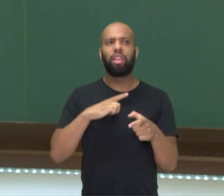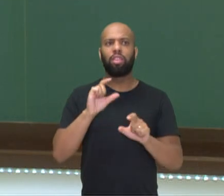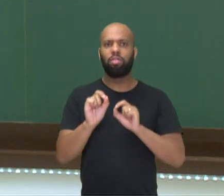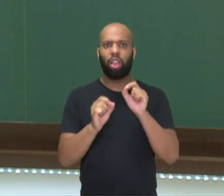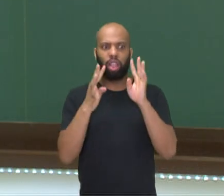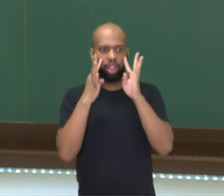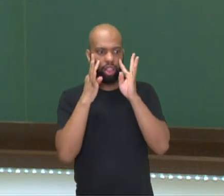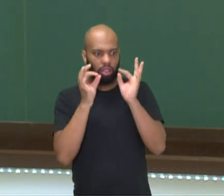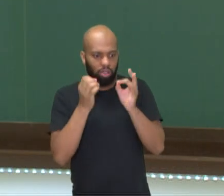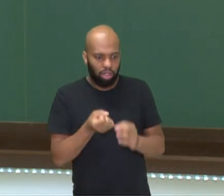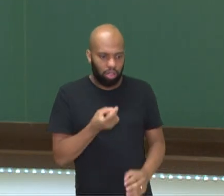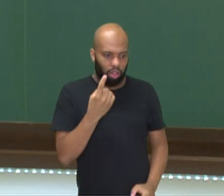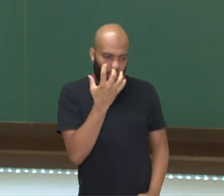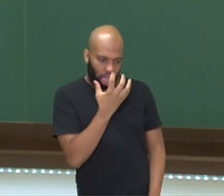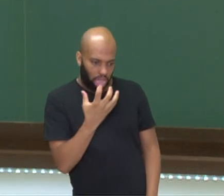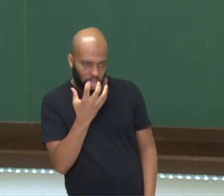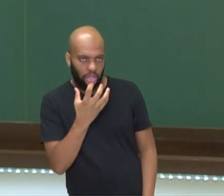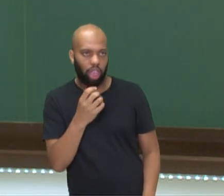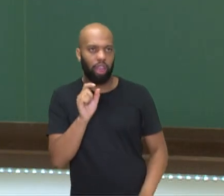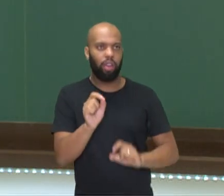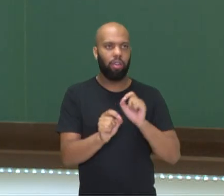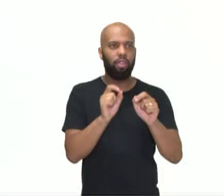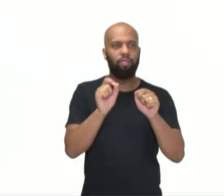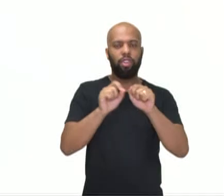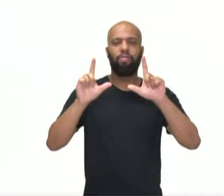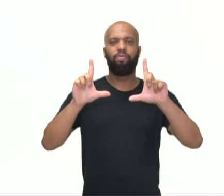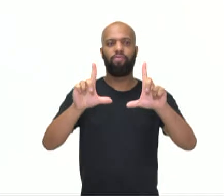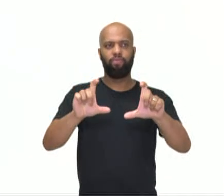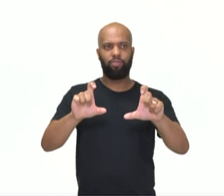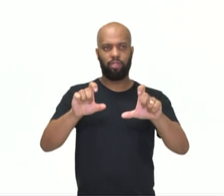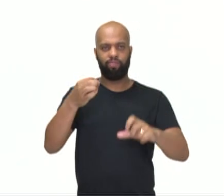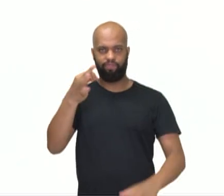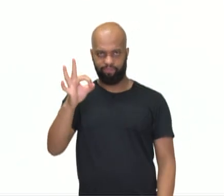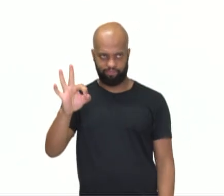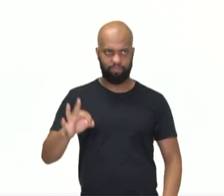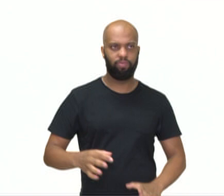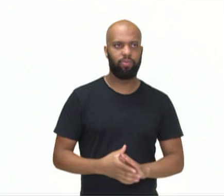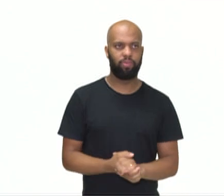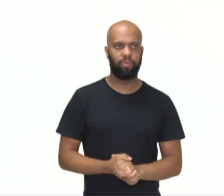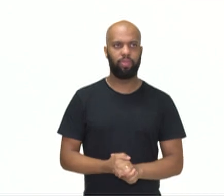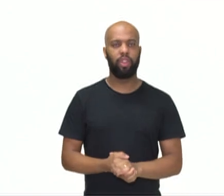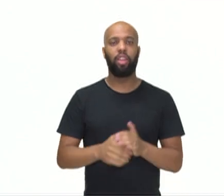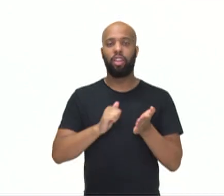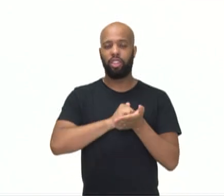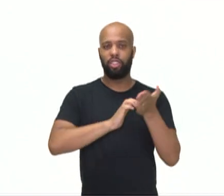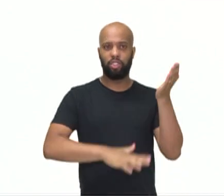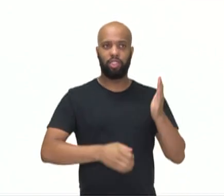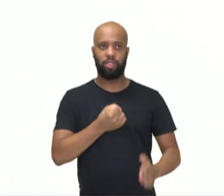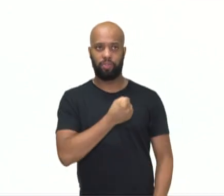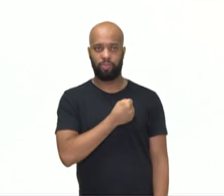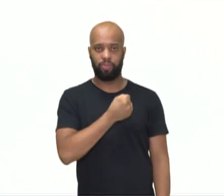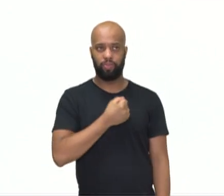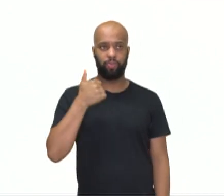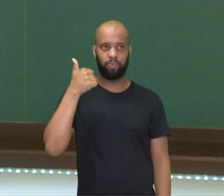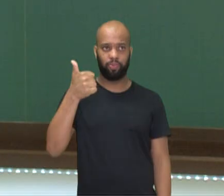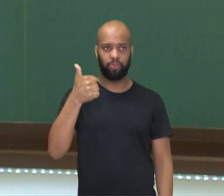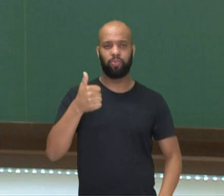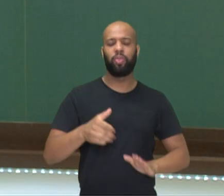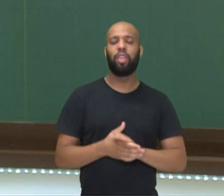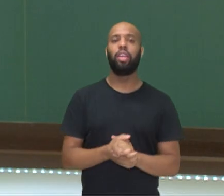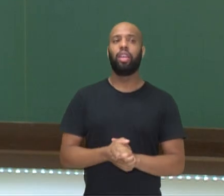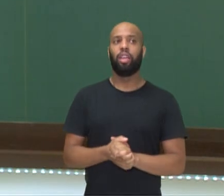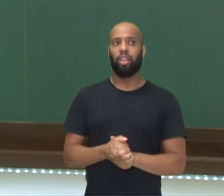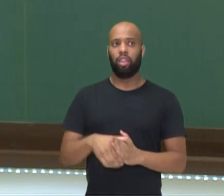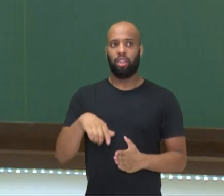a atenção, né? E aí eles fotografaram, né? Nesse primeiro texto nós já